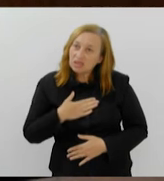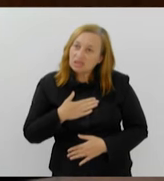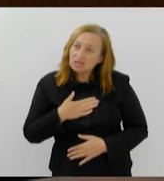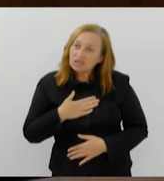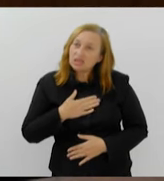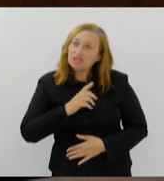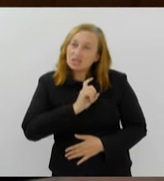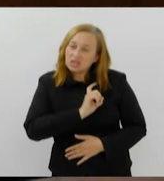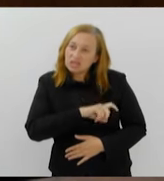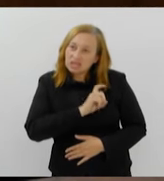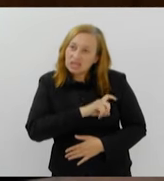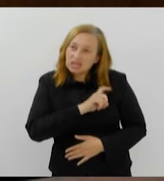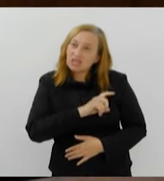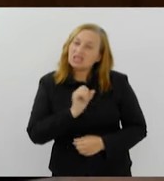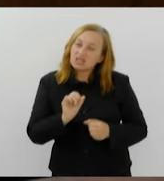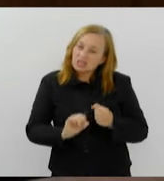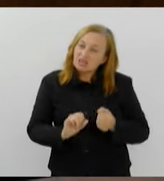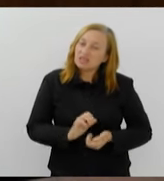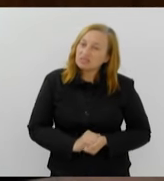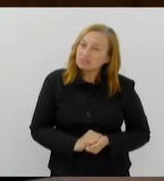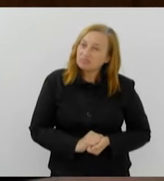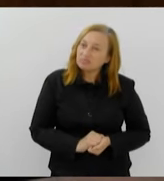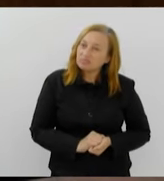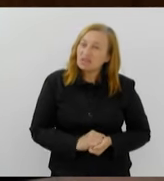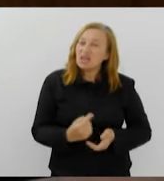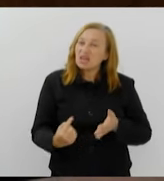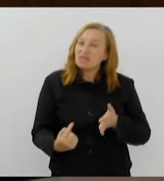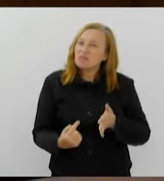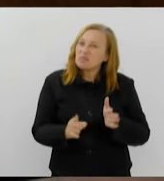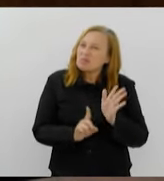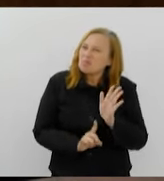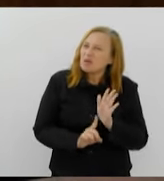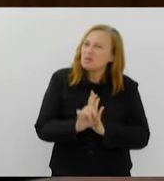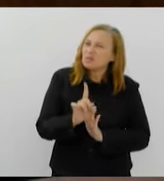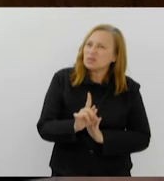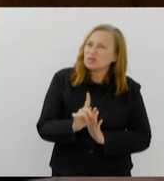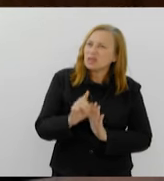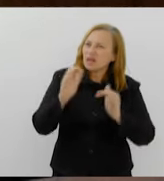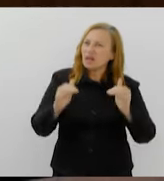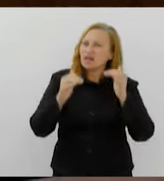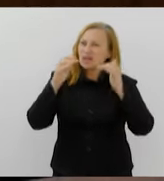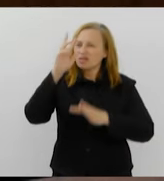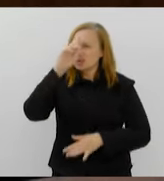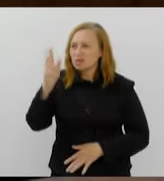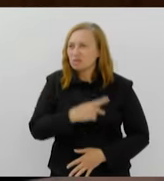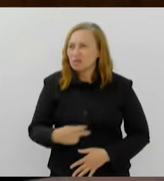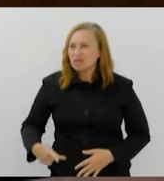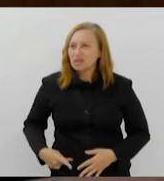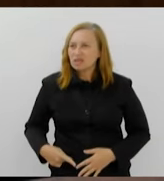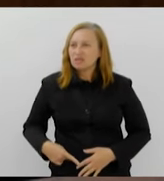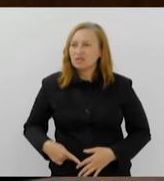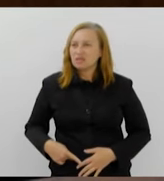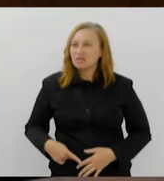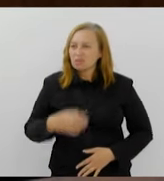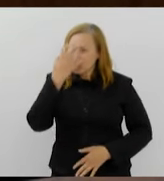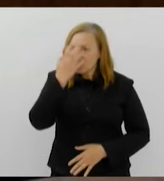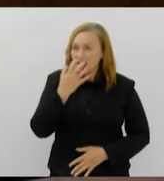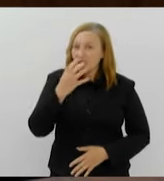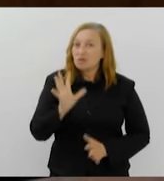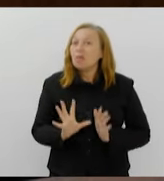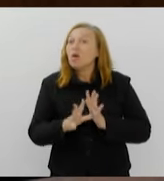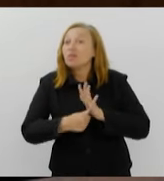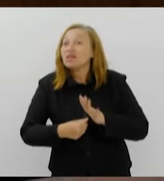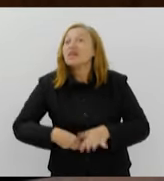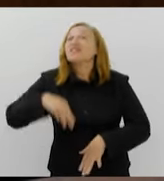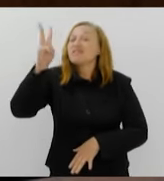covardia como fazem isso e vem perguntar a vossa excelência que é um homem sério sobre a roubalheira Quem